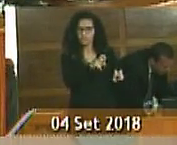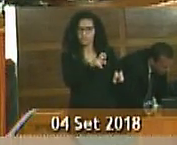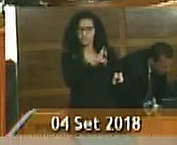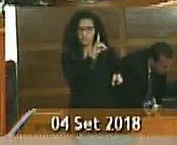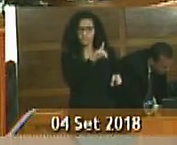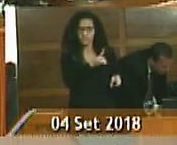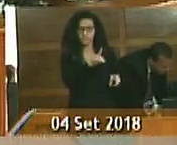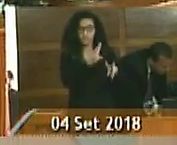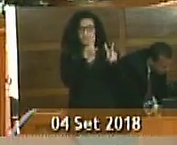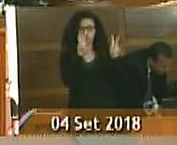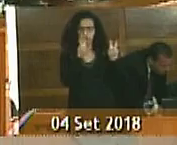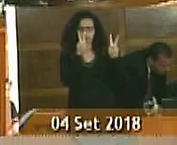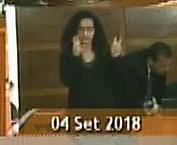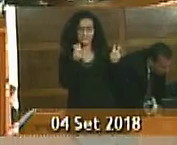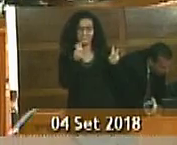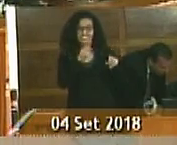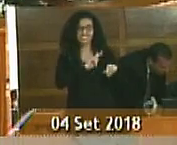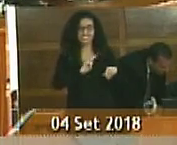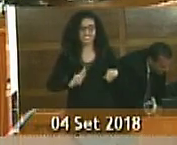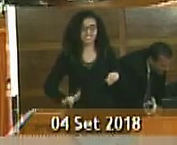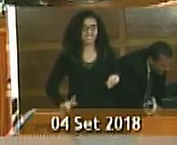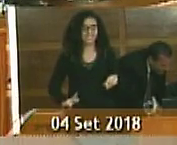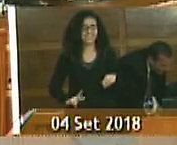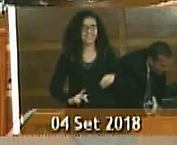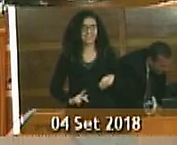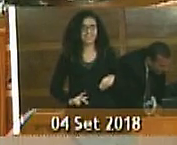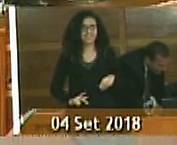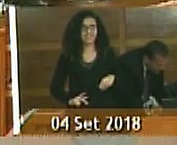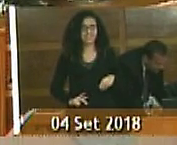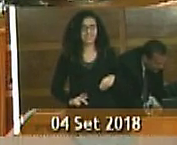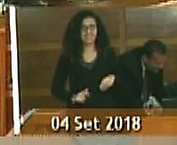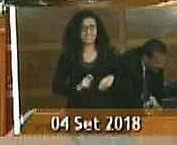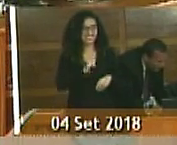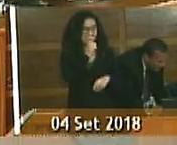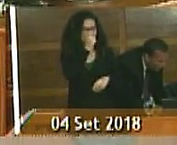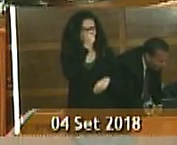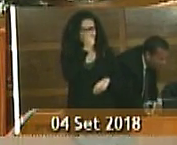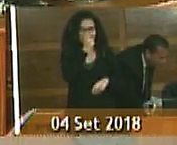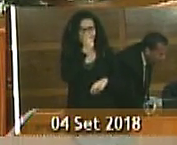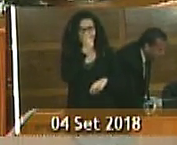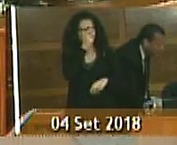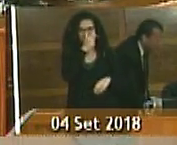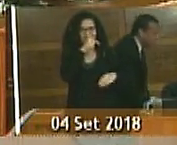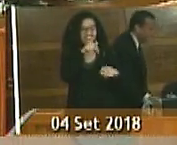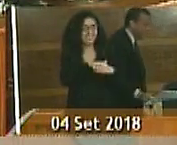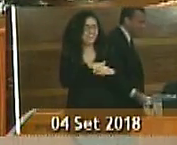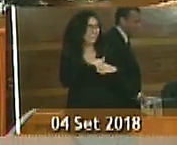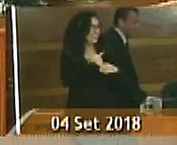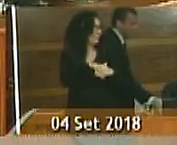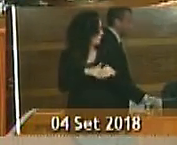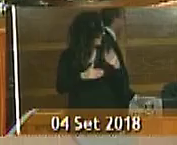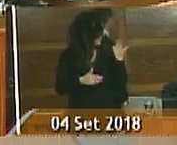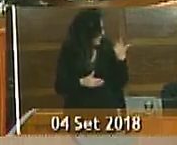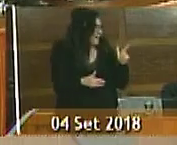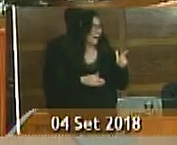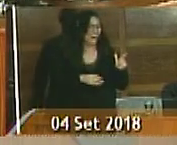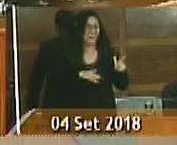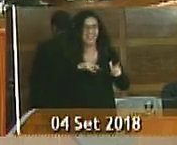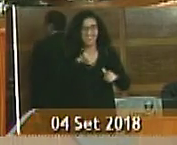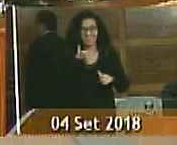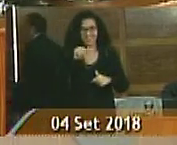dele. As matérias dele serão deliberadas. Em outra votação. Isso.